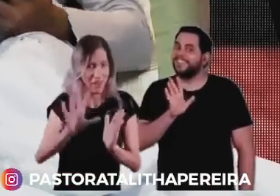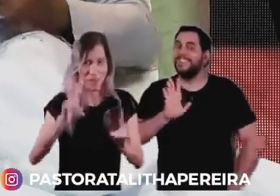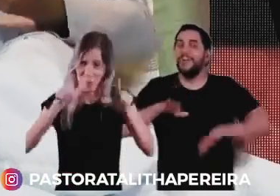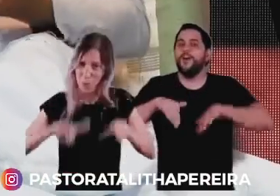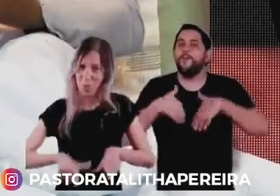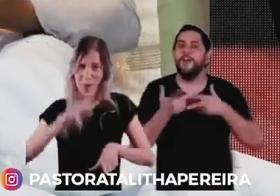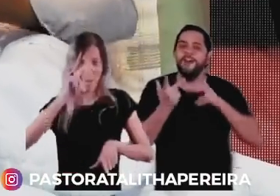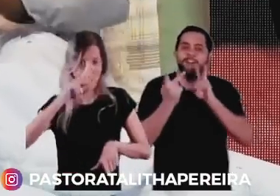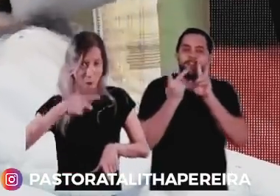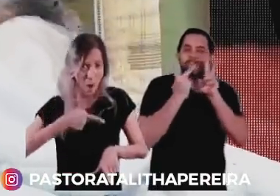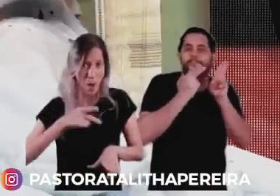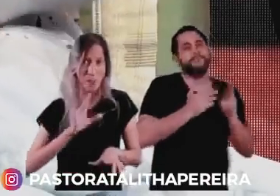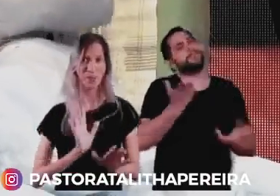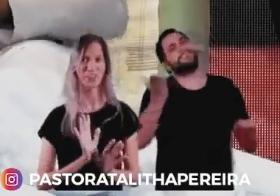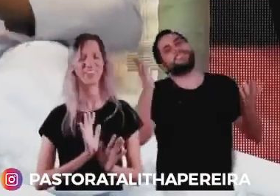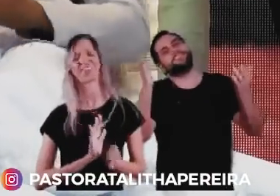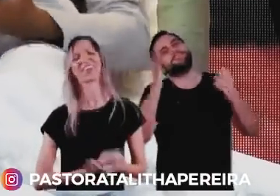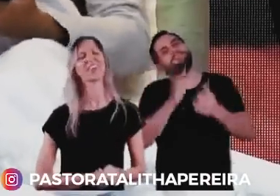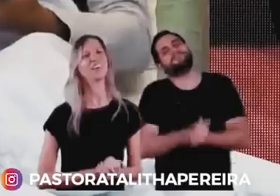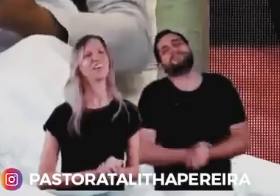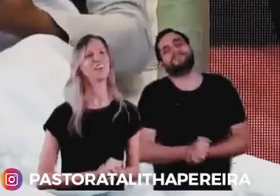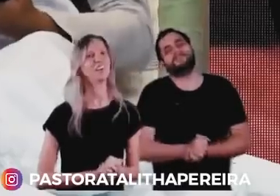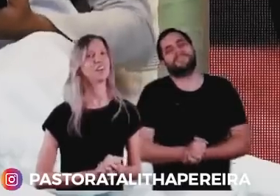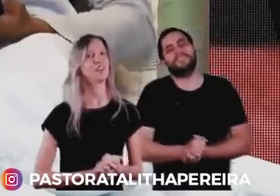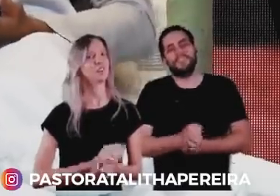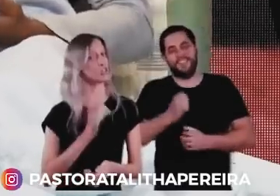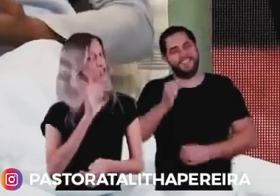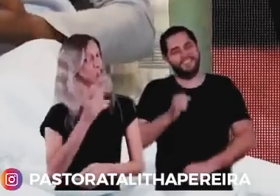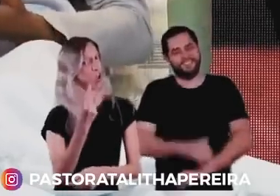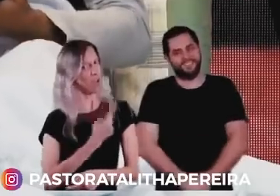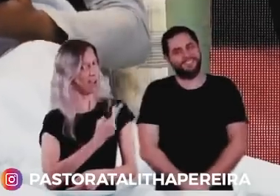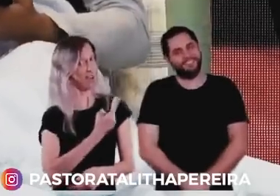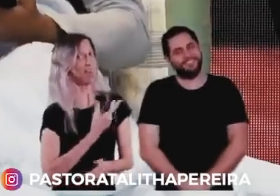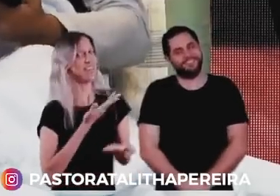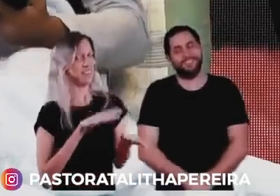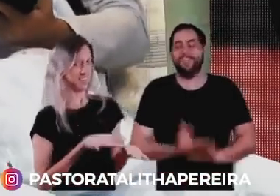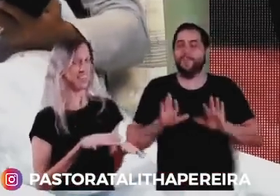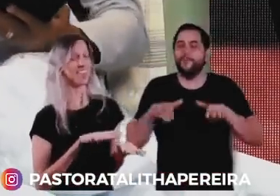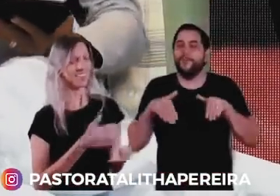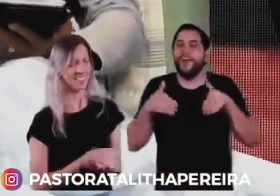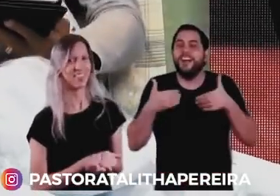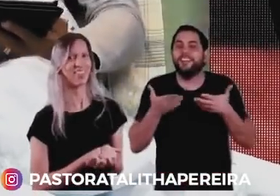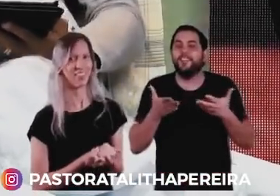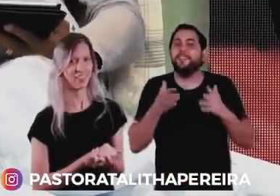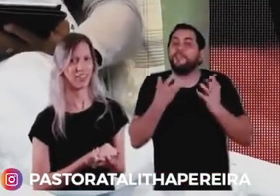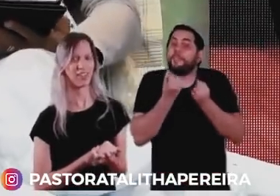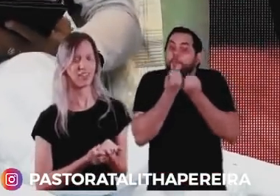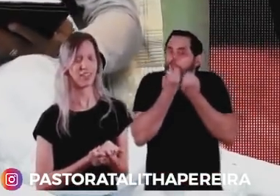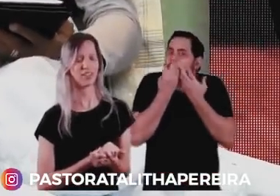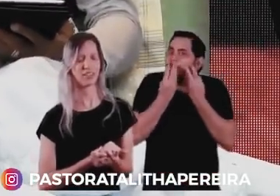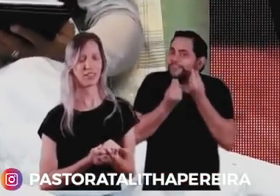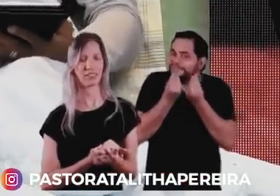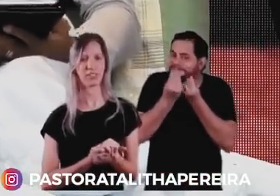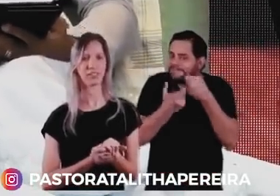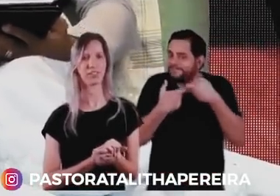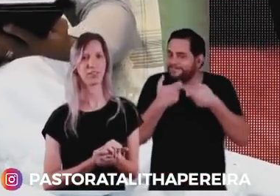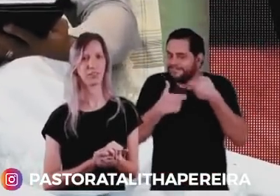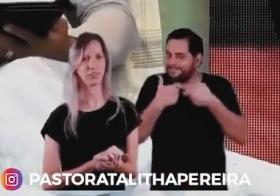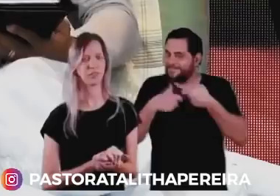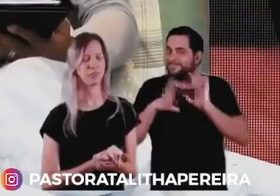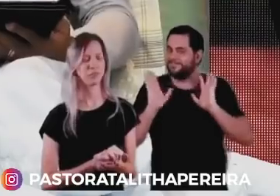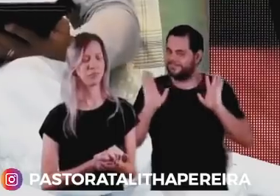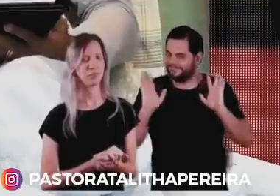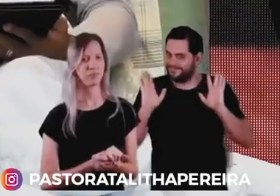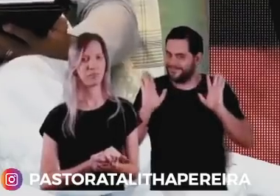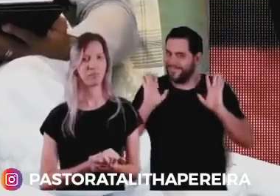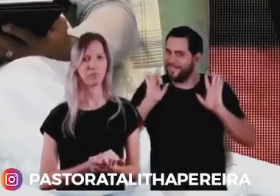de dormir, meu querido. É só eu e ele. Na hora do bem bom, meu querido.